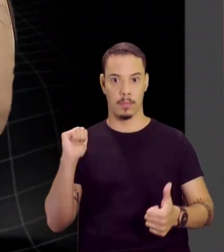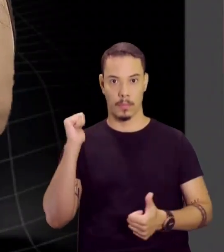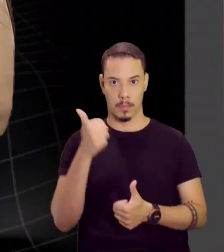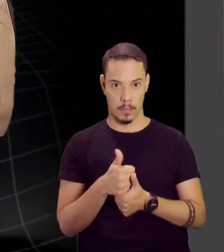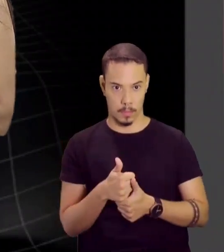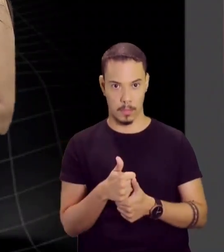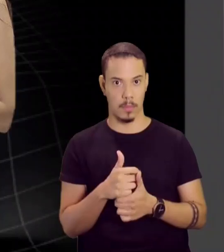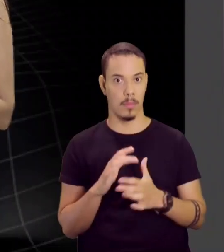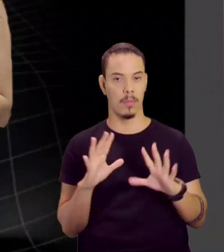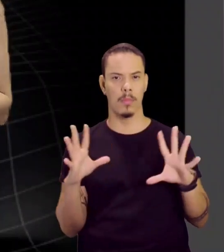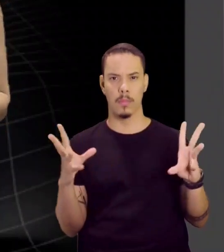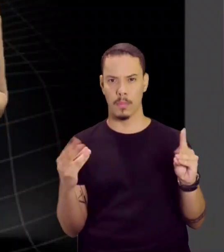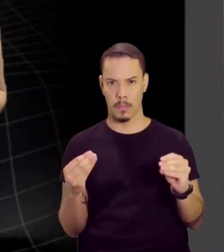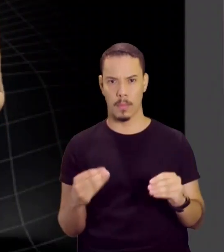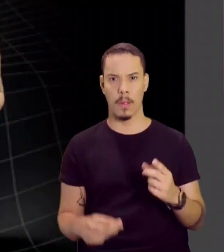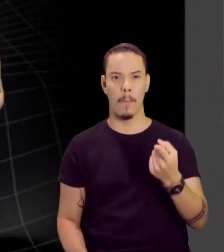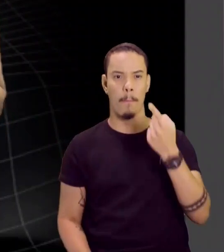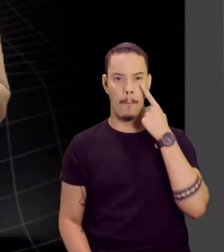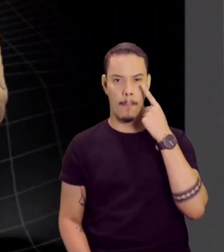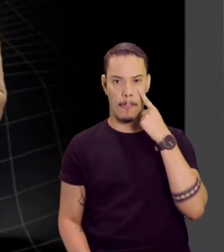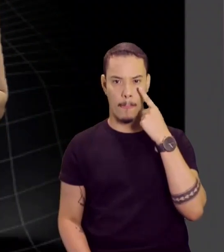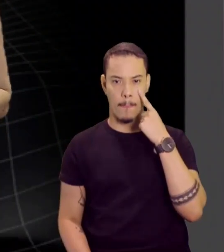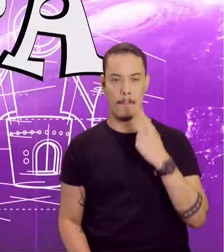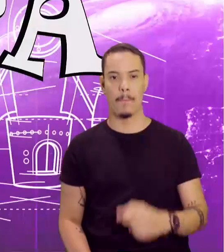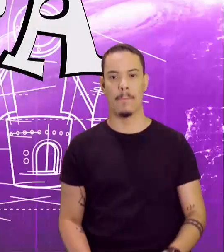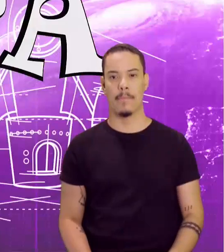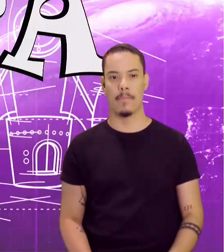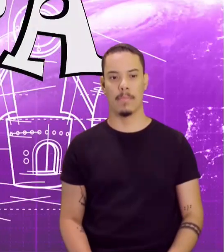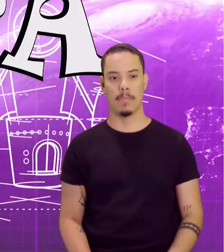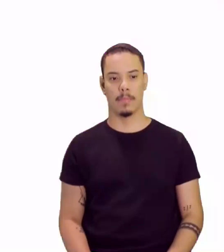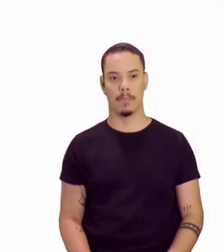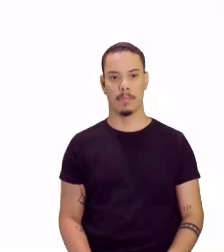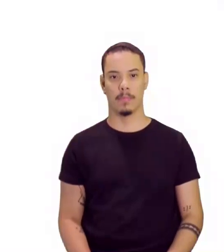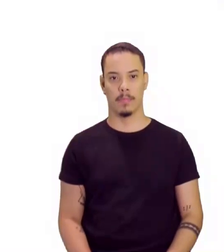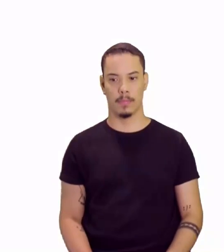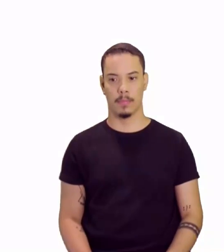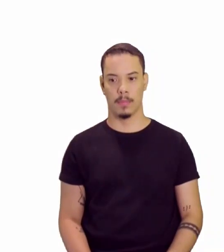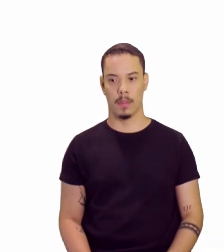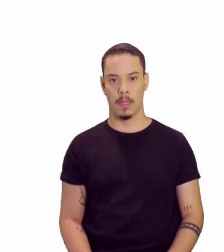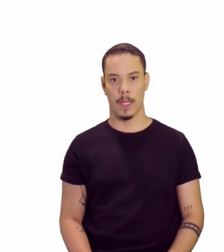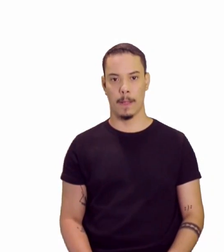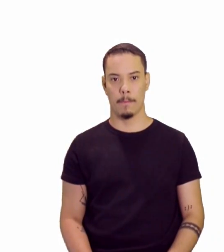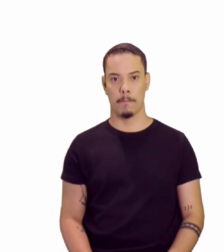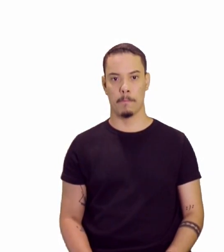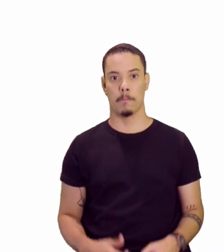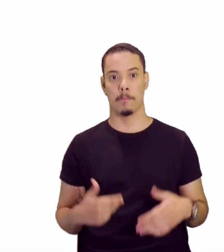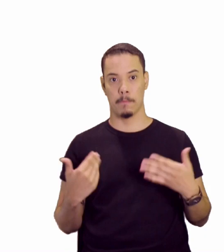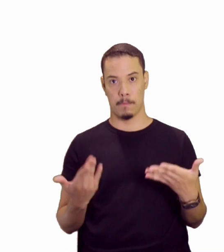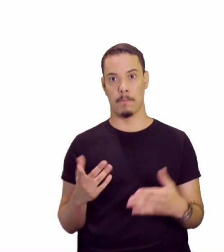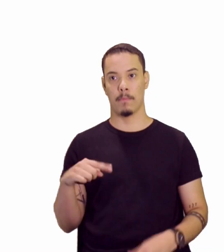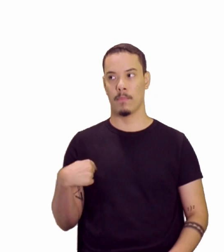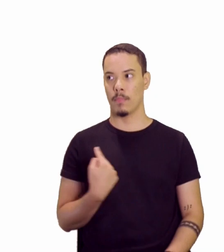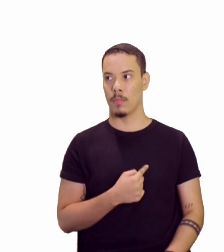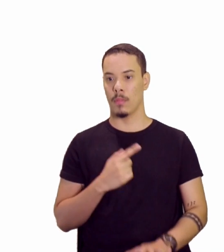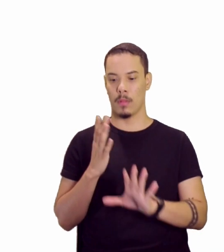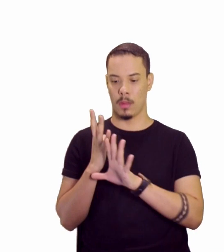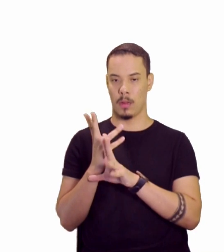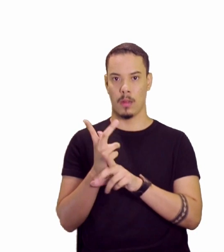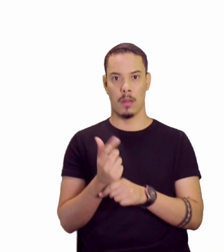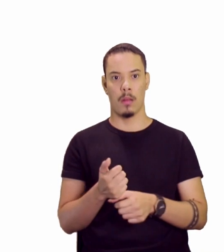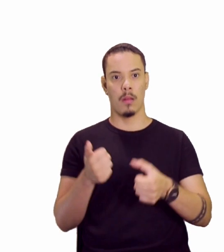substituindo os pontos. Então vamos dar uma revisada, pessoal, se liguem ali, olha só. Então, na nossa revisão, falamos